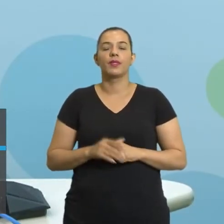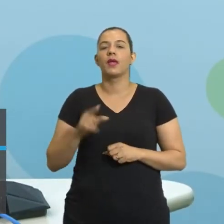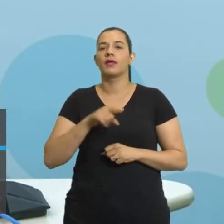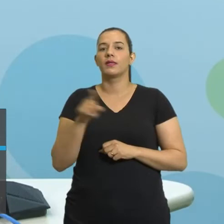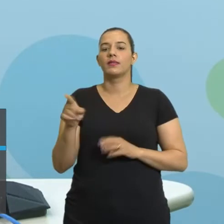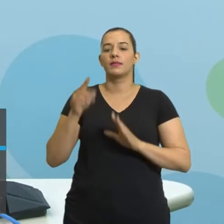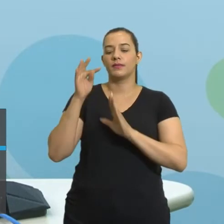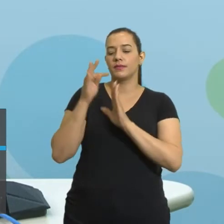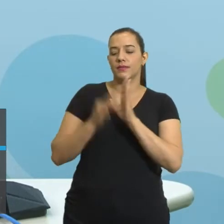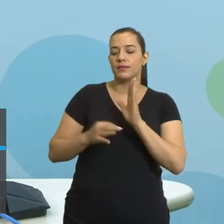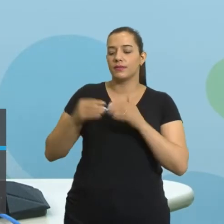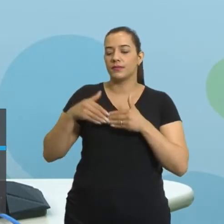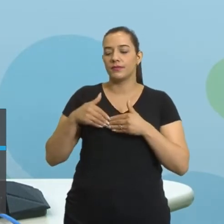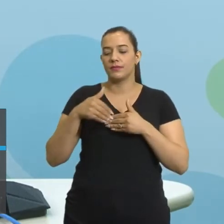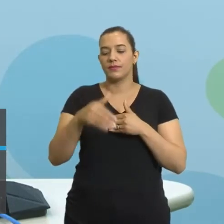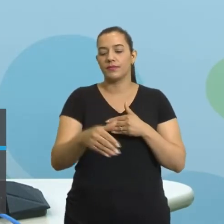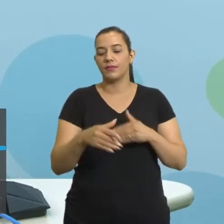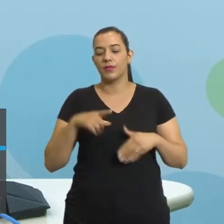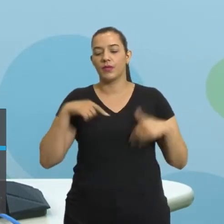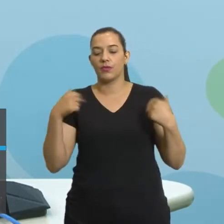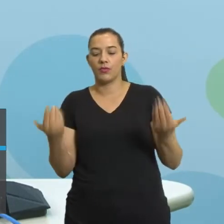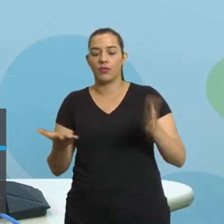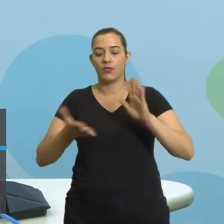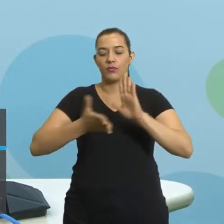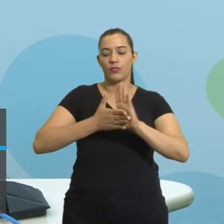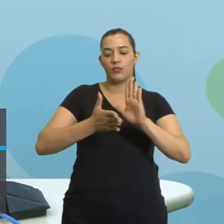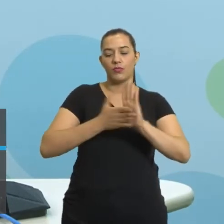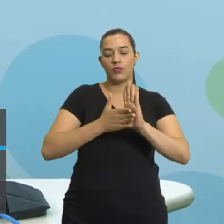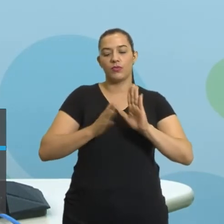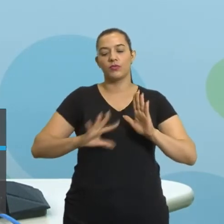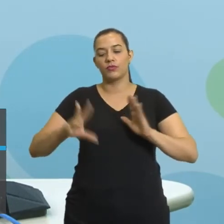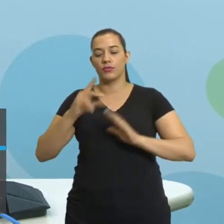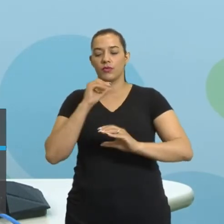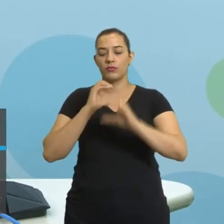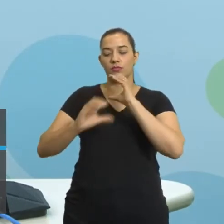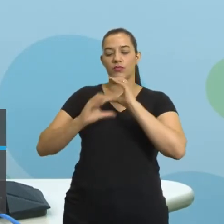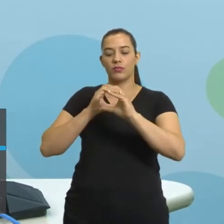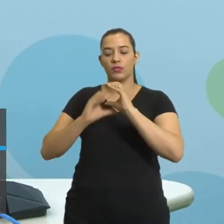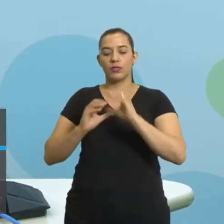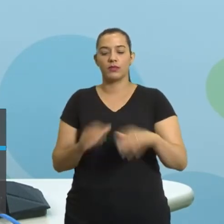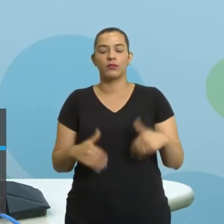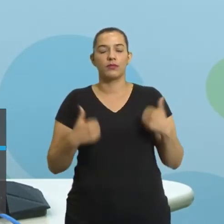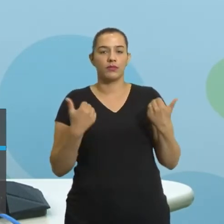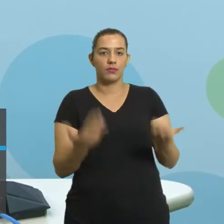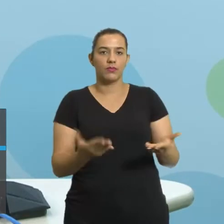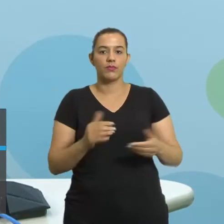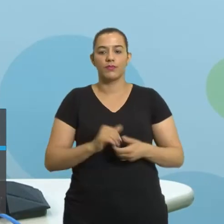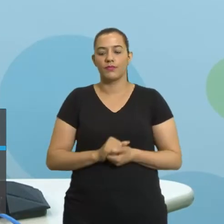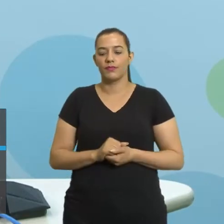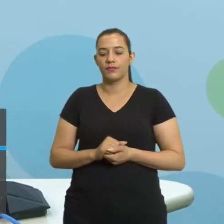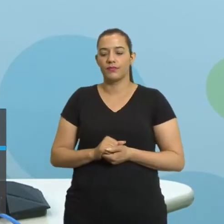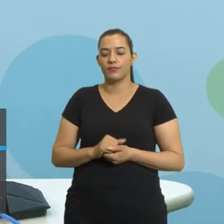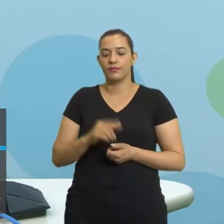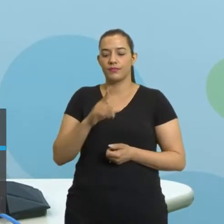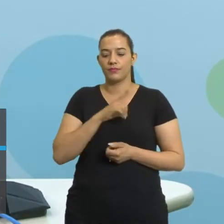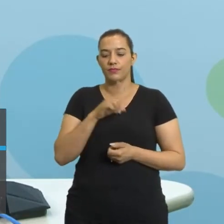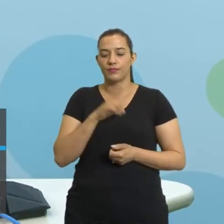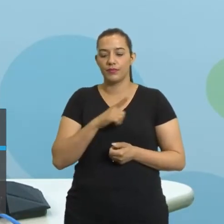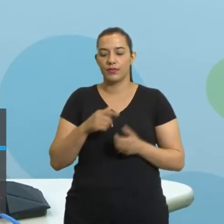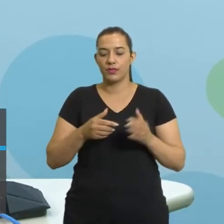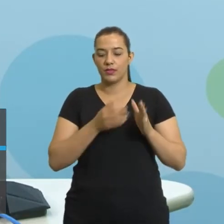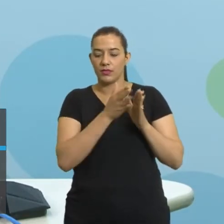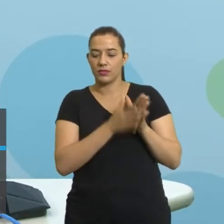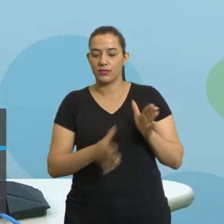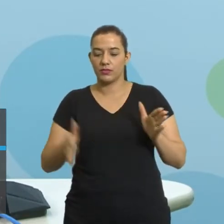vai... qual é o propósito comunicativo que será a trajetória